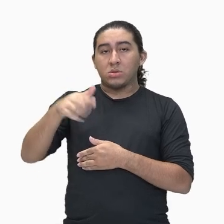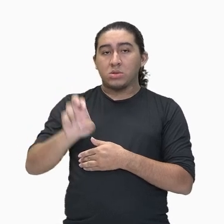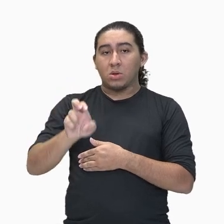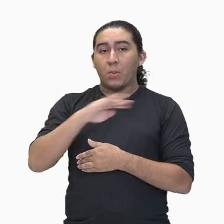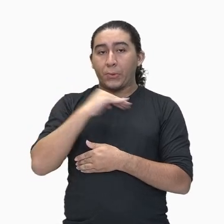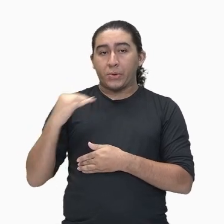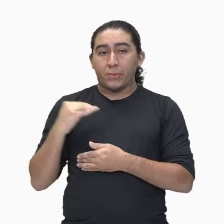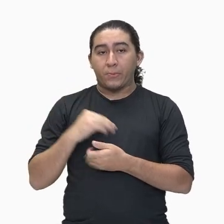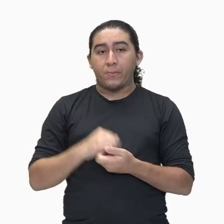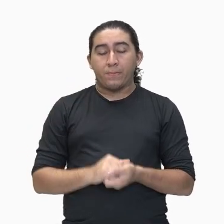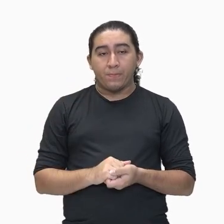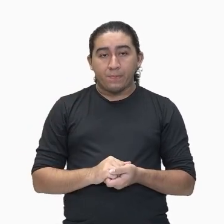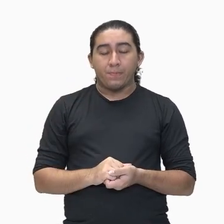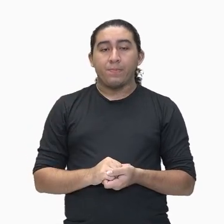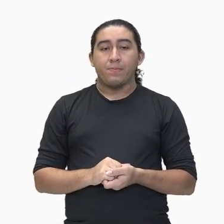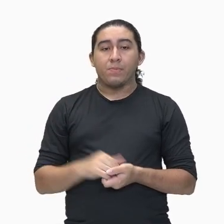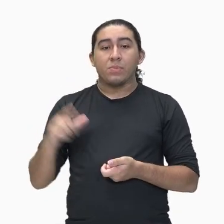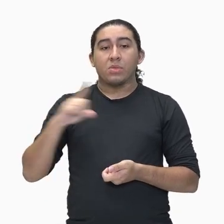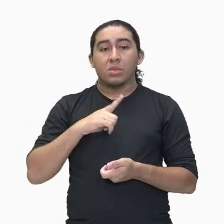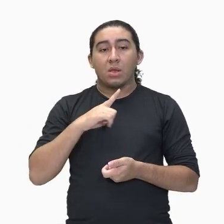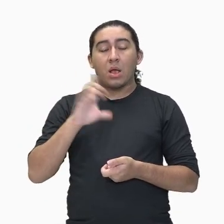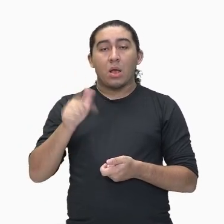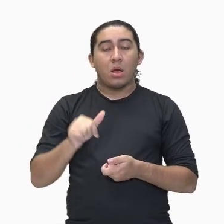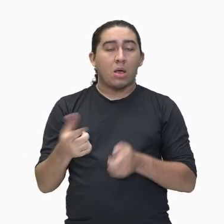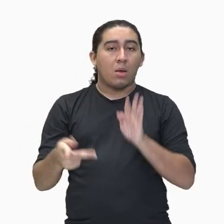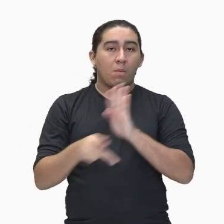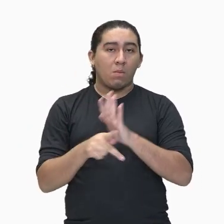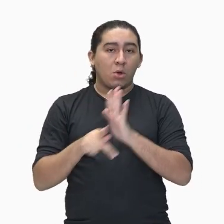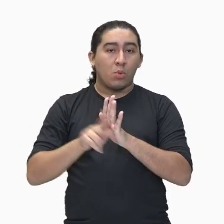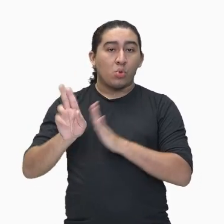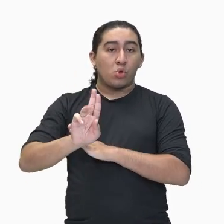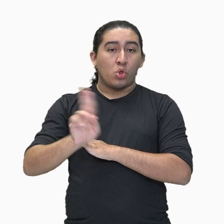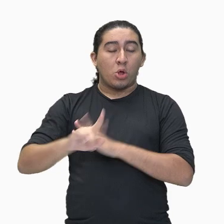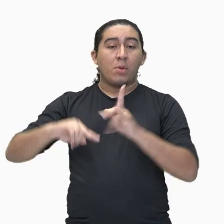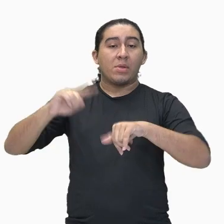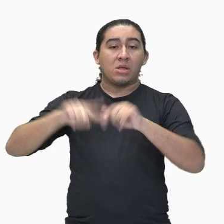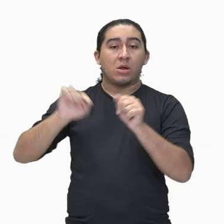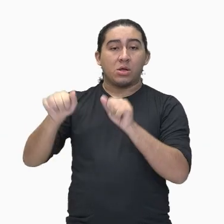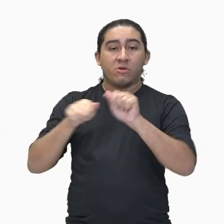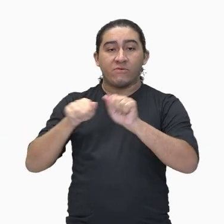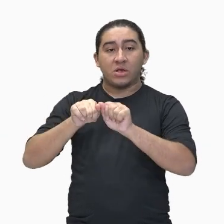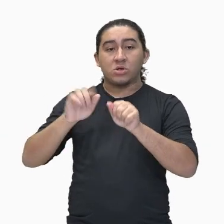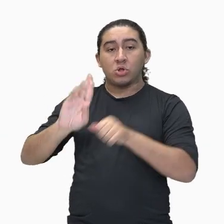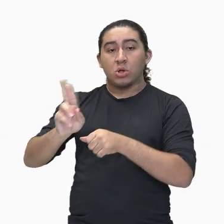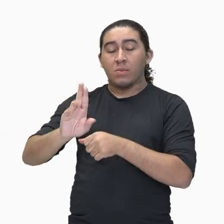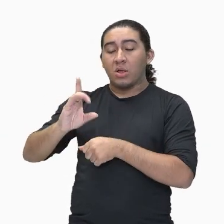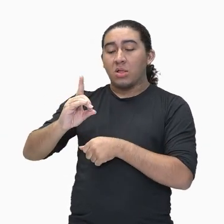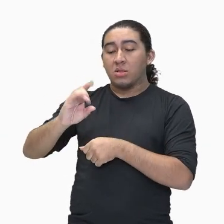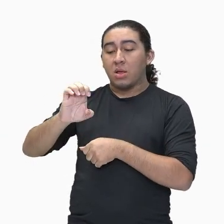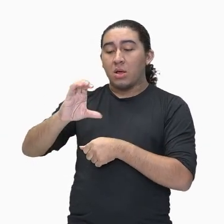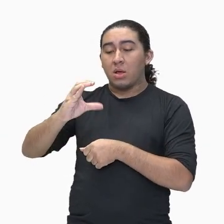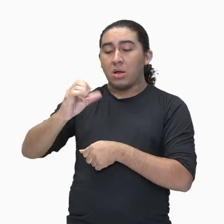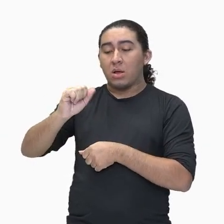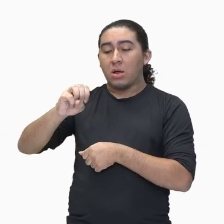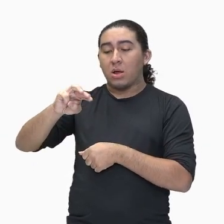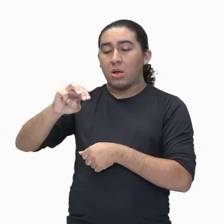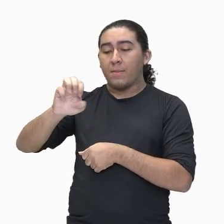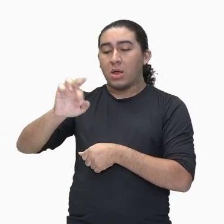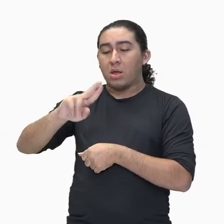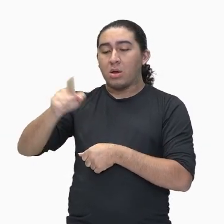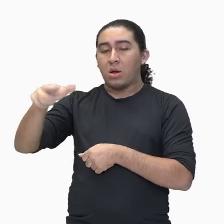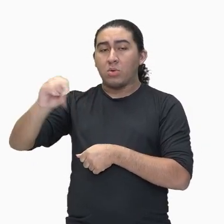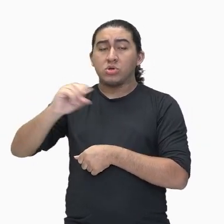magna, Decamerão. Então, temos vários autores, várias pessoas famosas